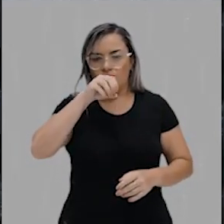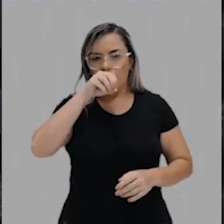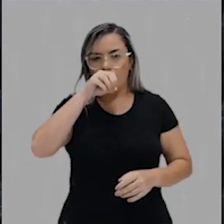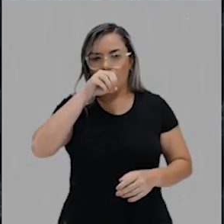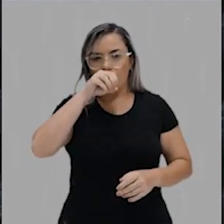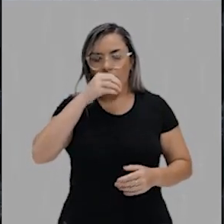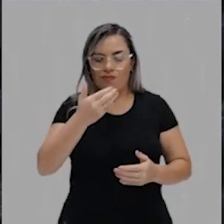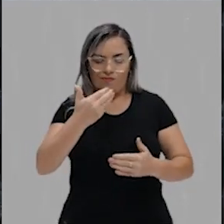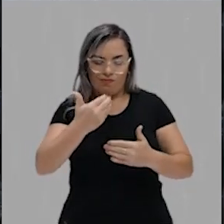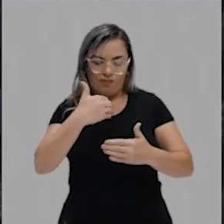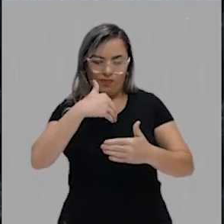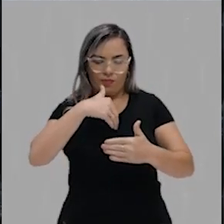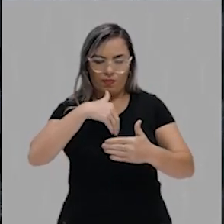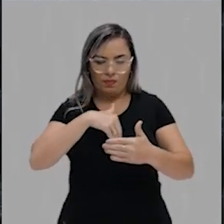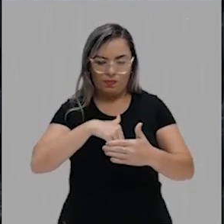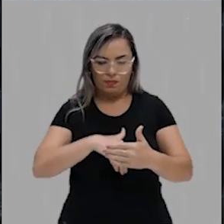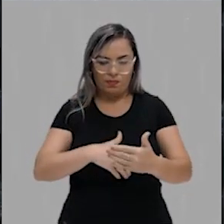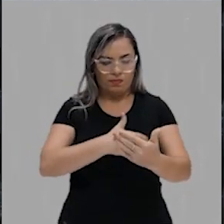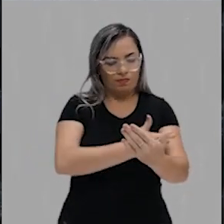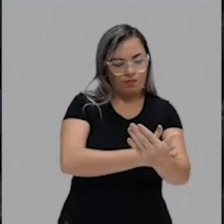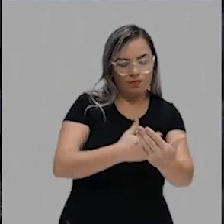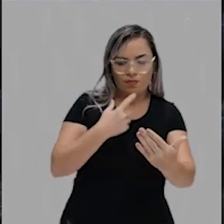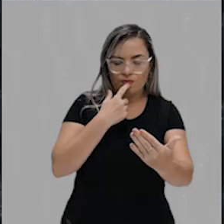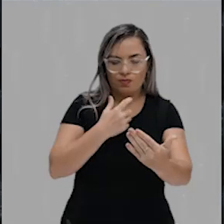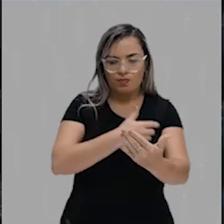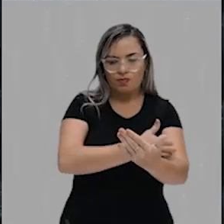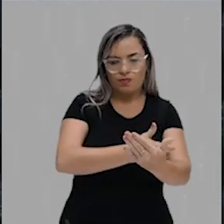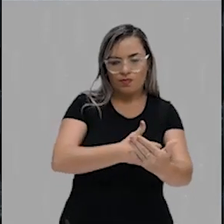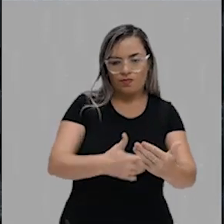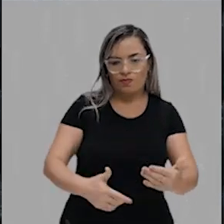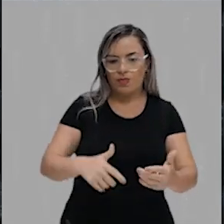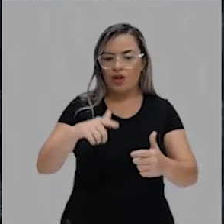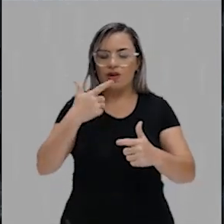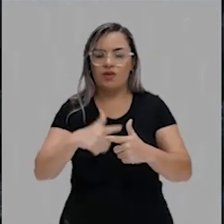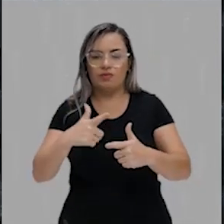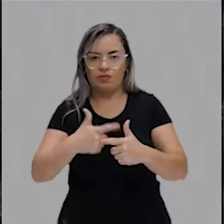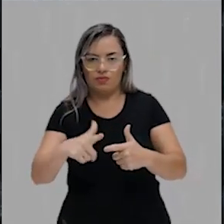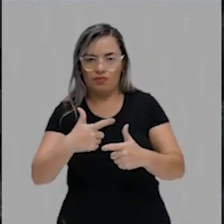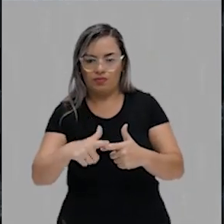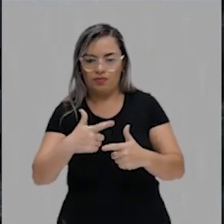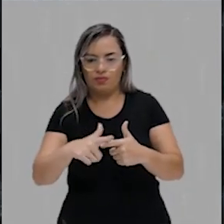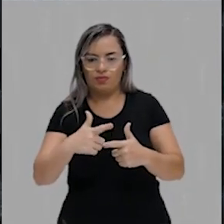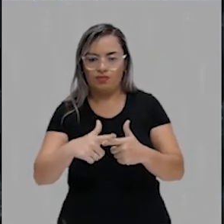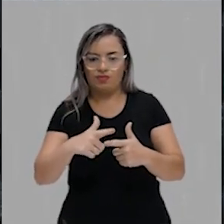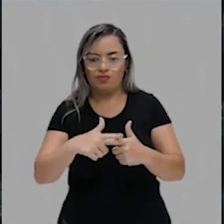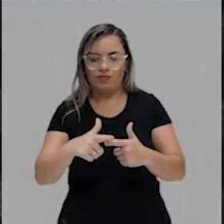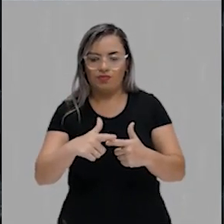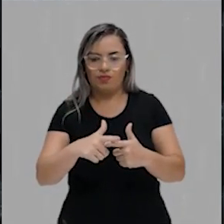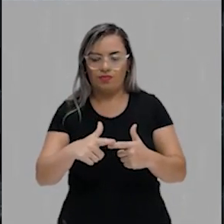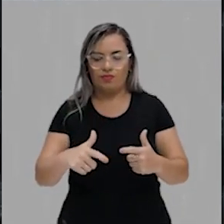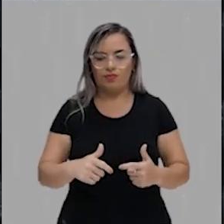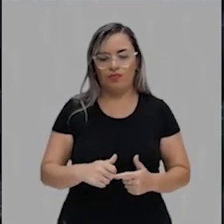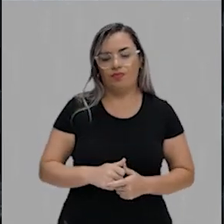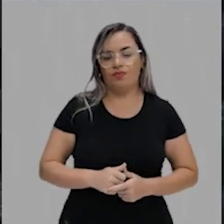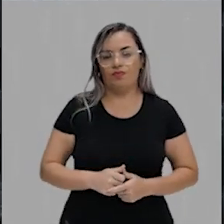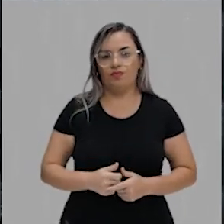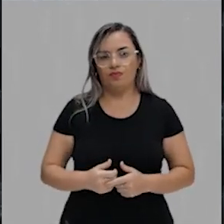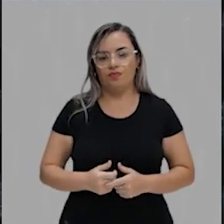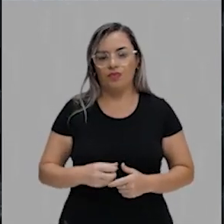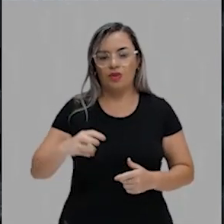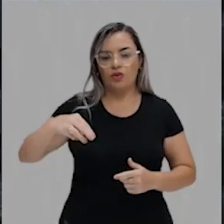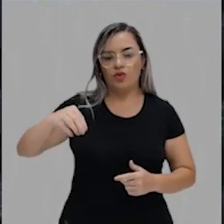as suas células sanguíneas, porque elas estarão repletas de monóxido de carbono, certo?